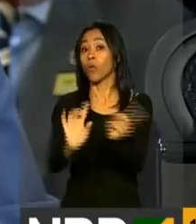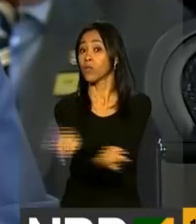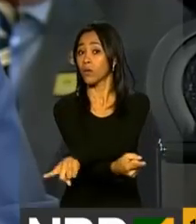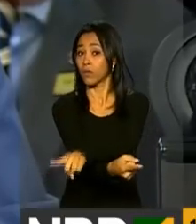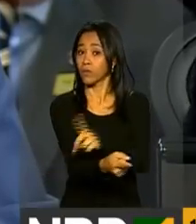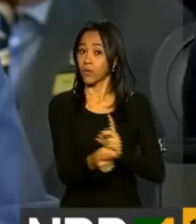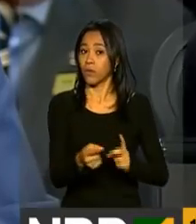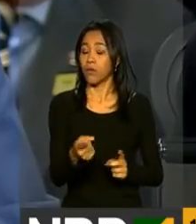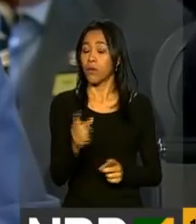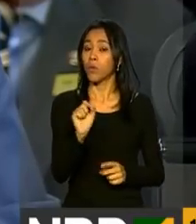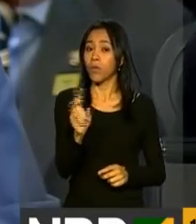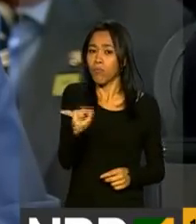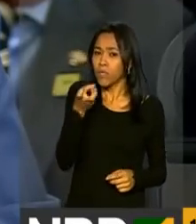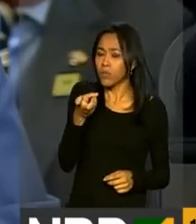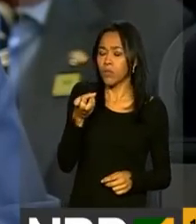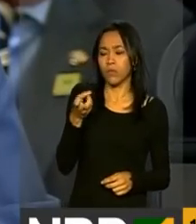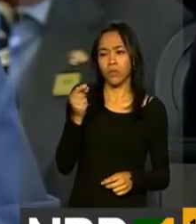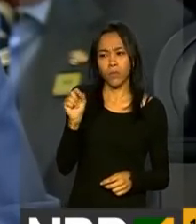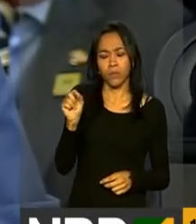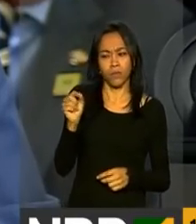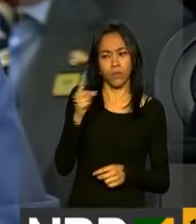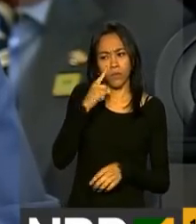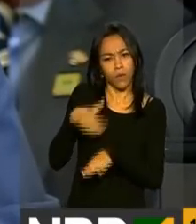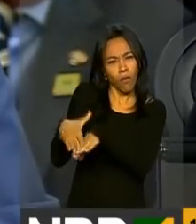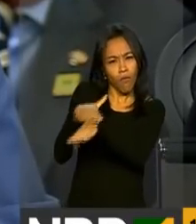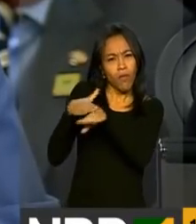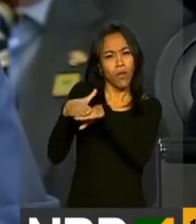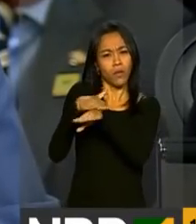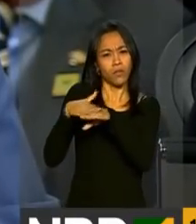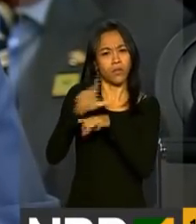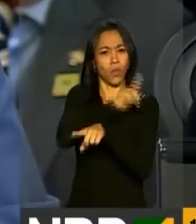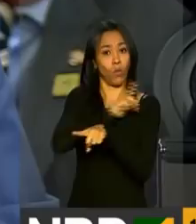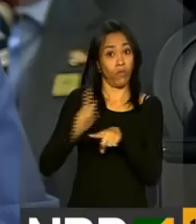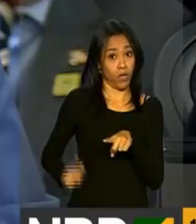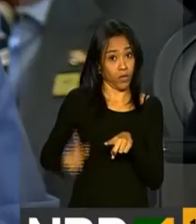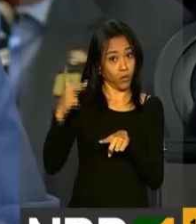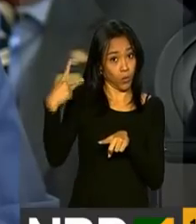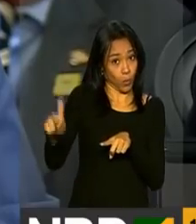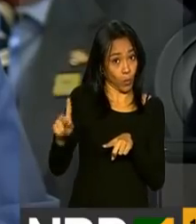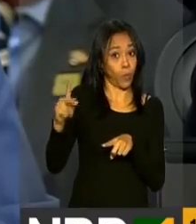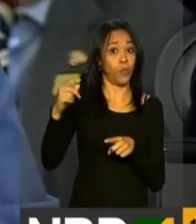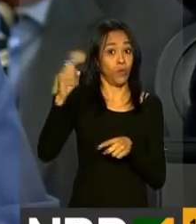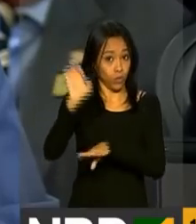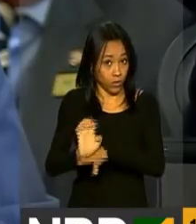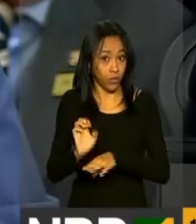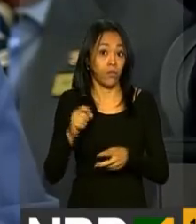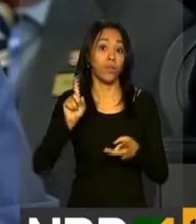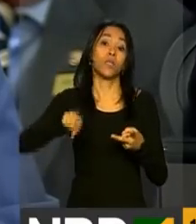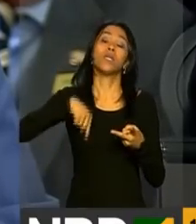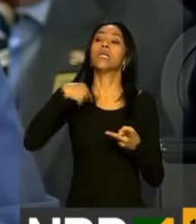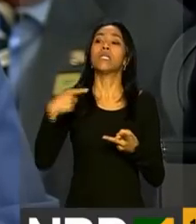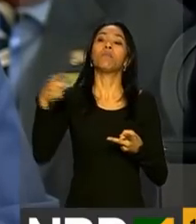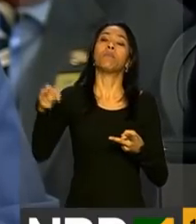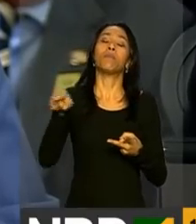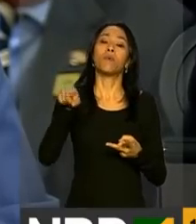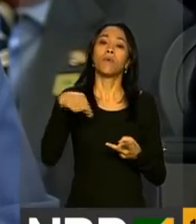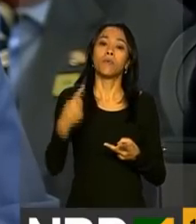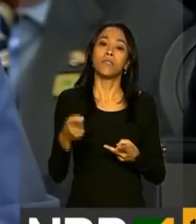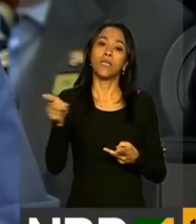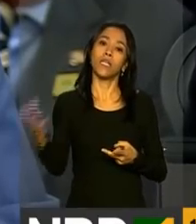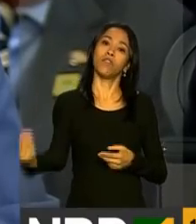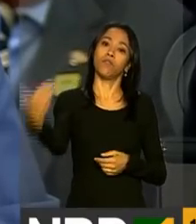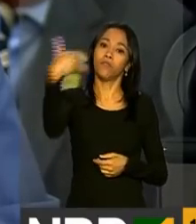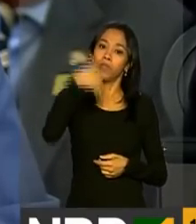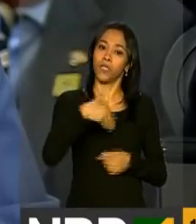se verificou foi uma conversa com o governador pezão que depois teve a gentileza de ir até brasília